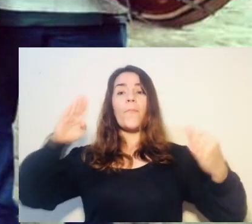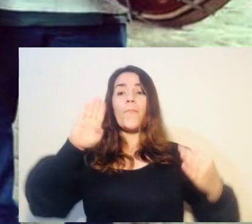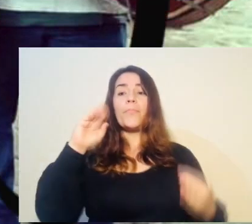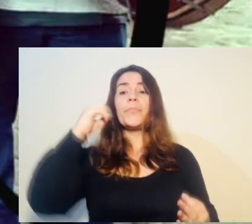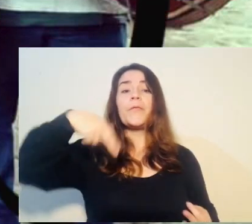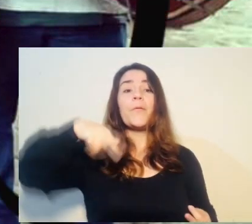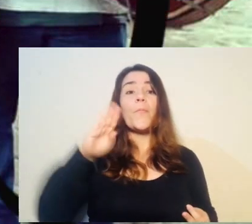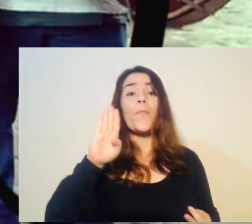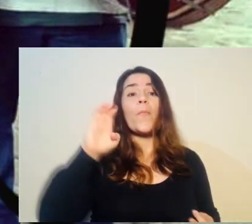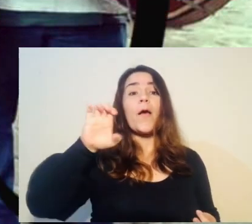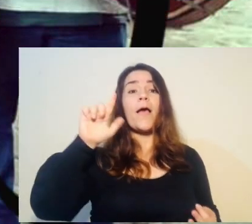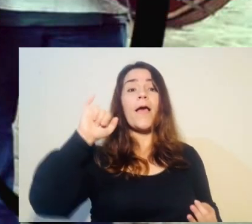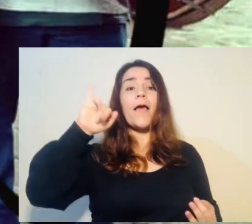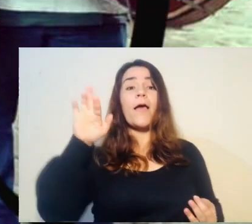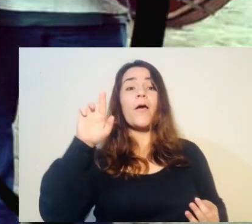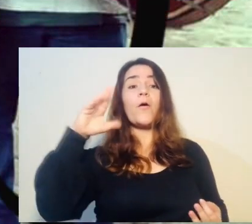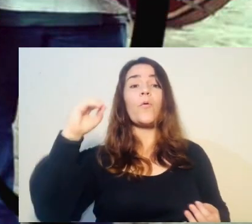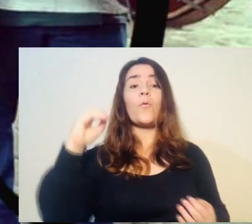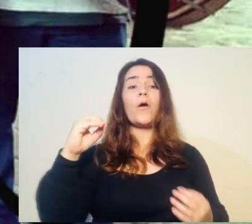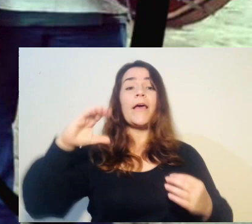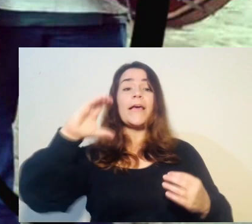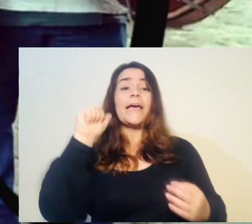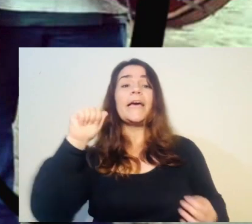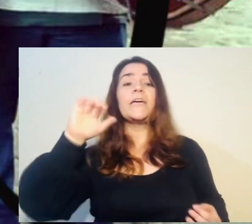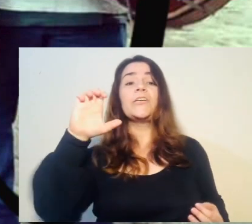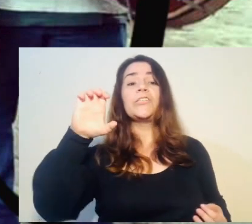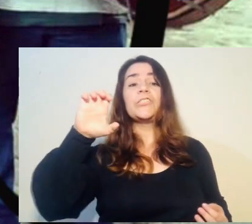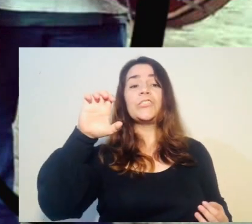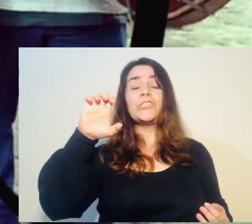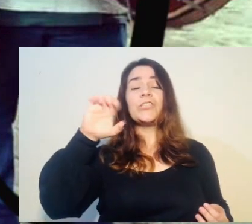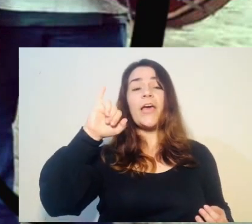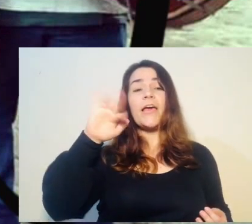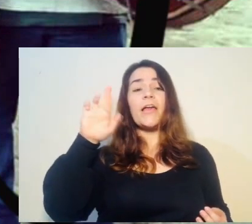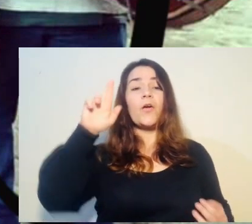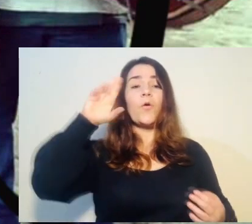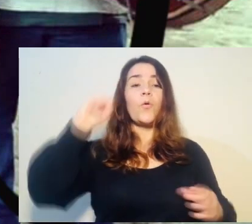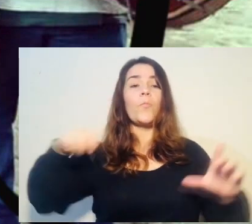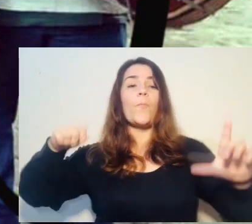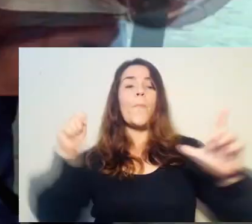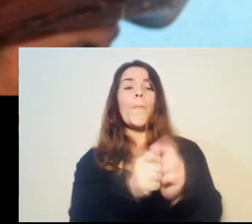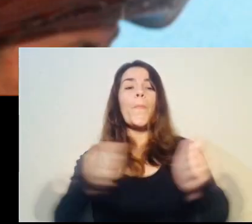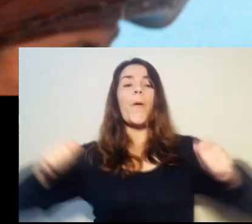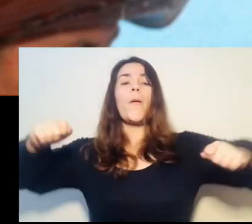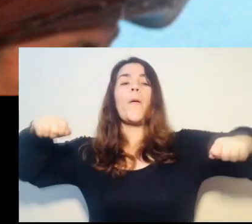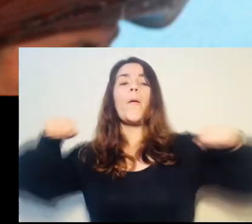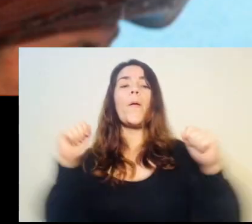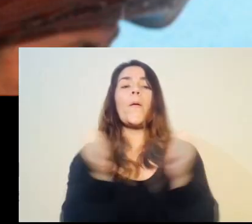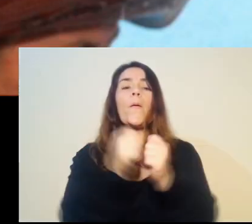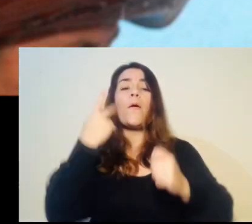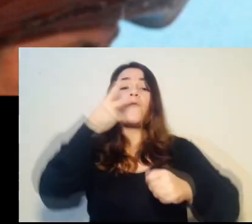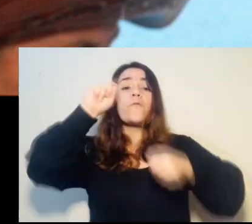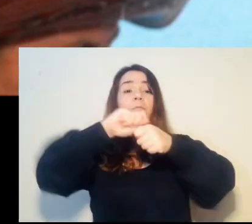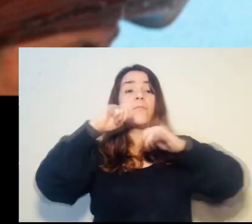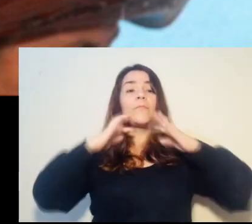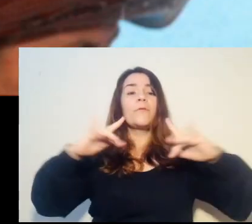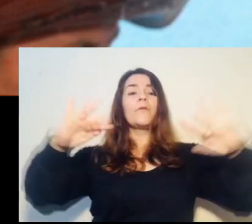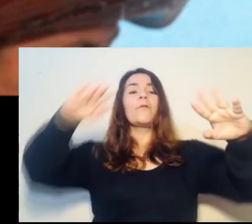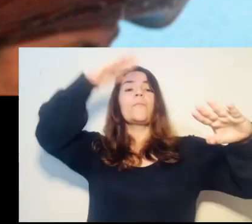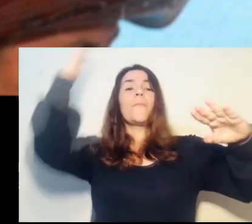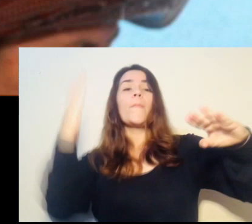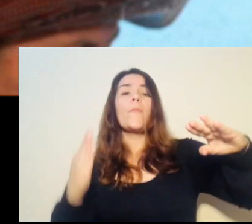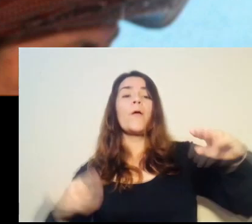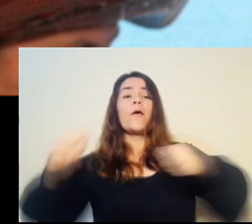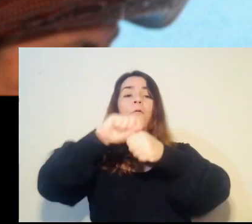um zabumbeiro, um caixeiro e um tocador de pratos. são muitas influências no